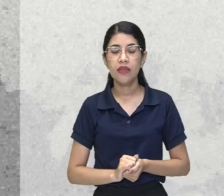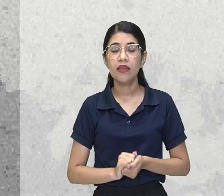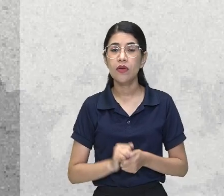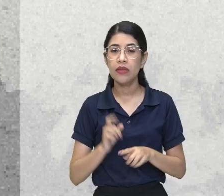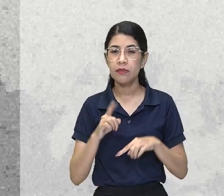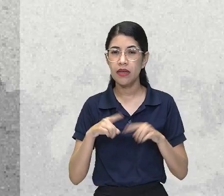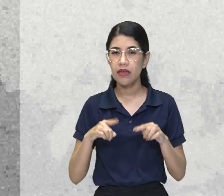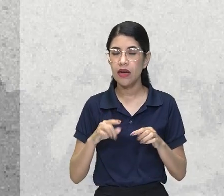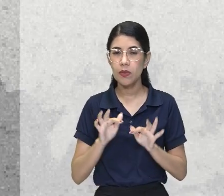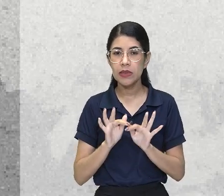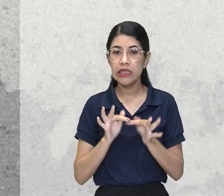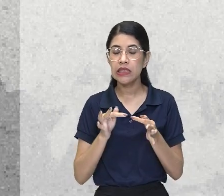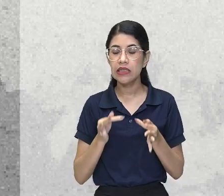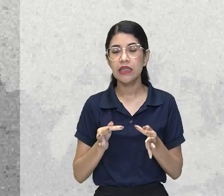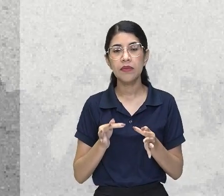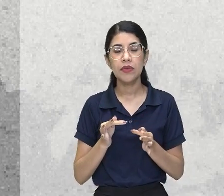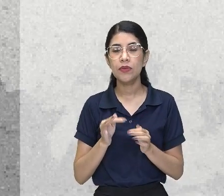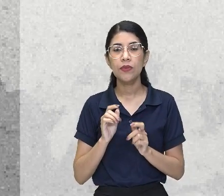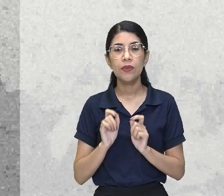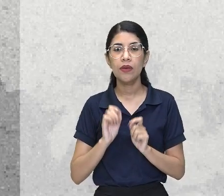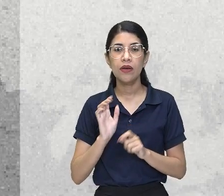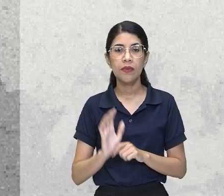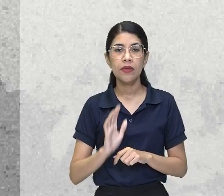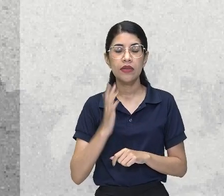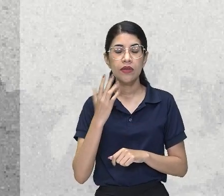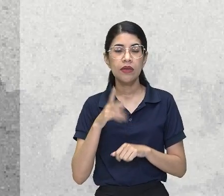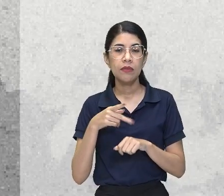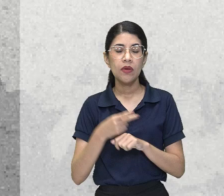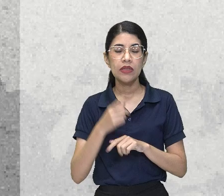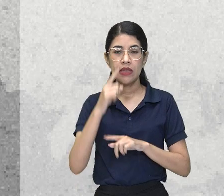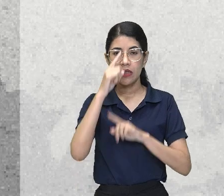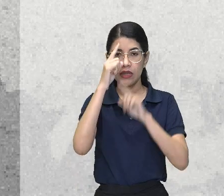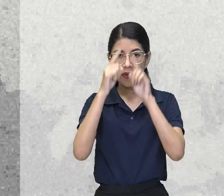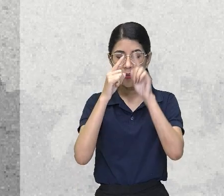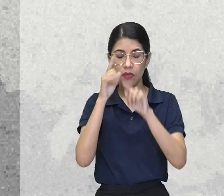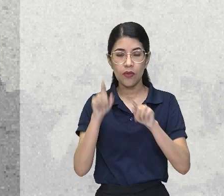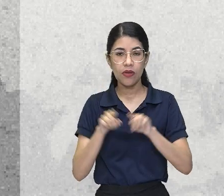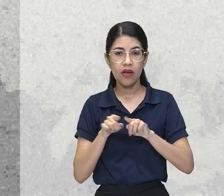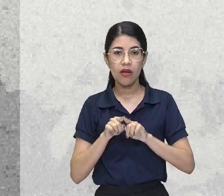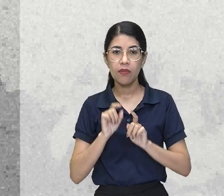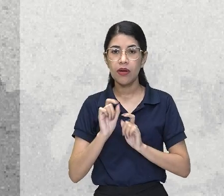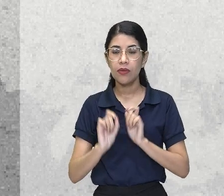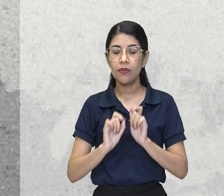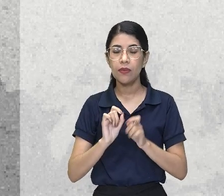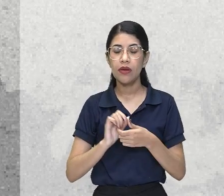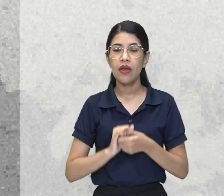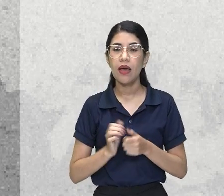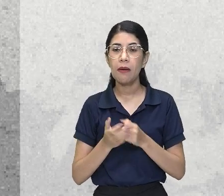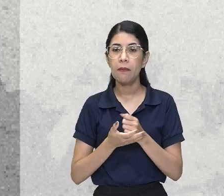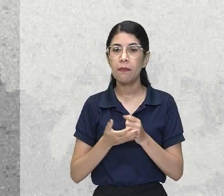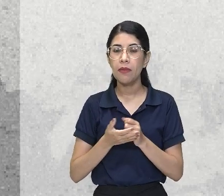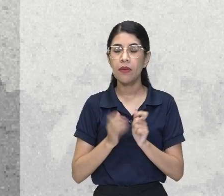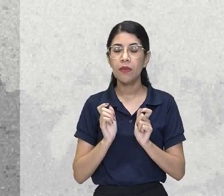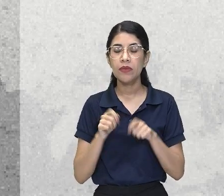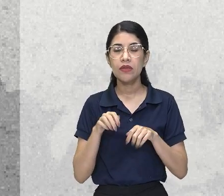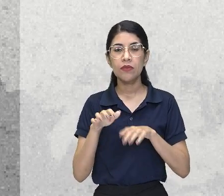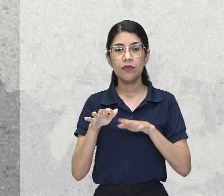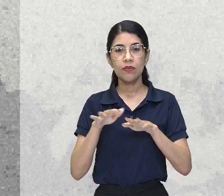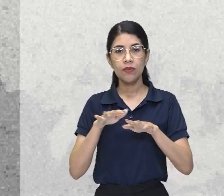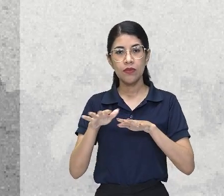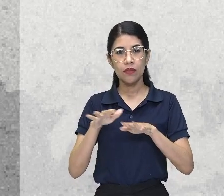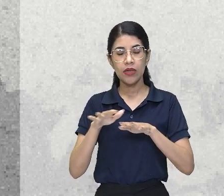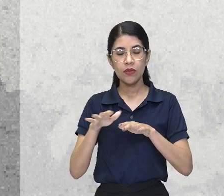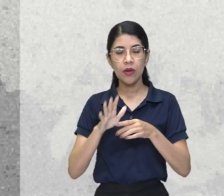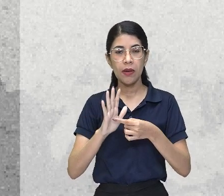instrumento simples, o que aconteceu? Ele inventou aí o que seria a base para a movimentação